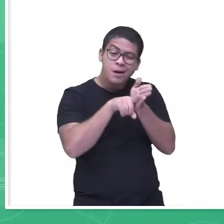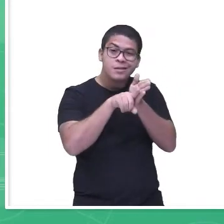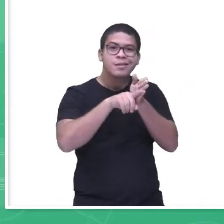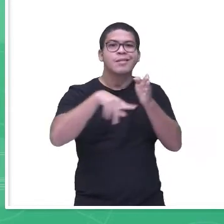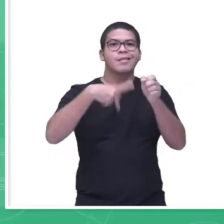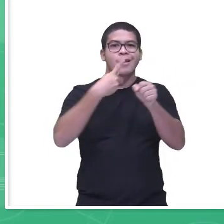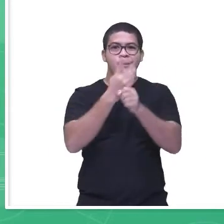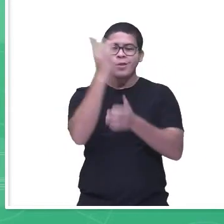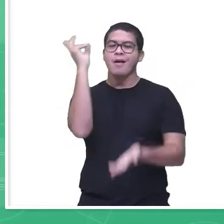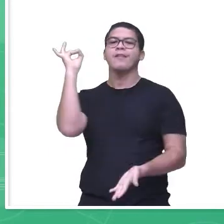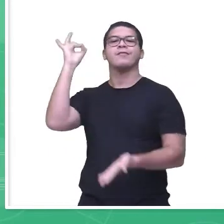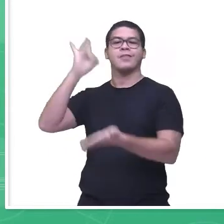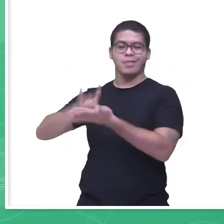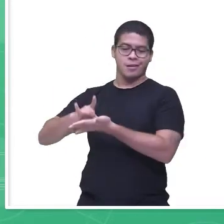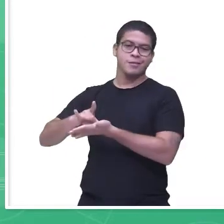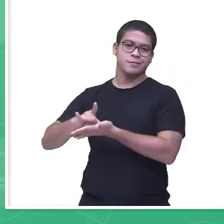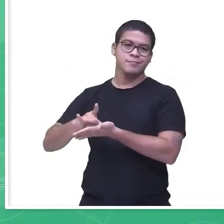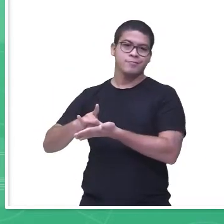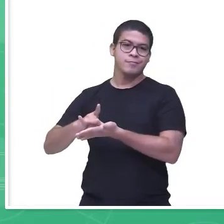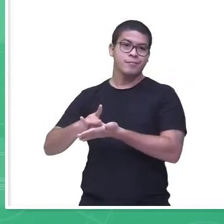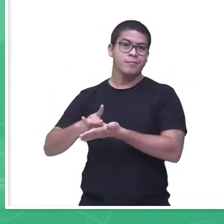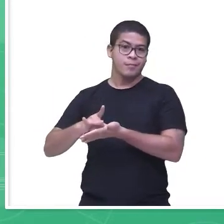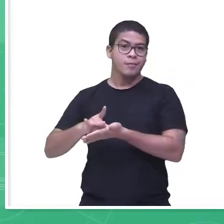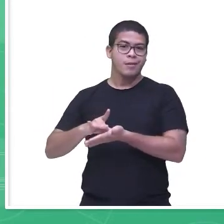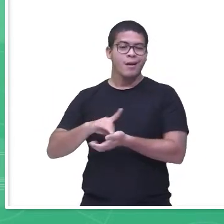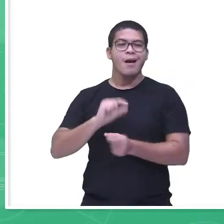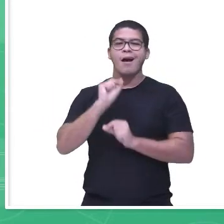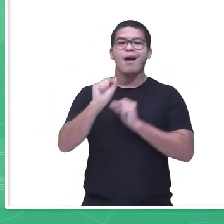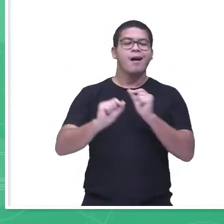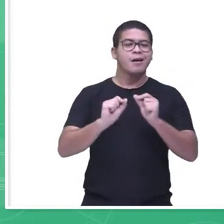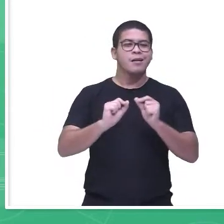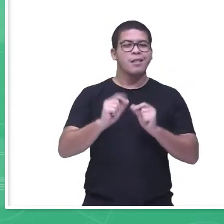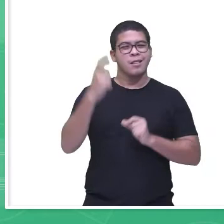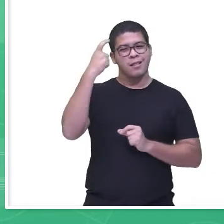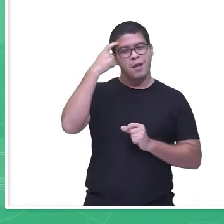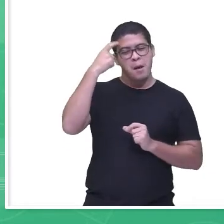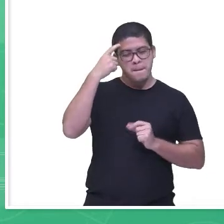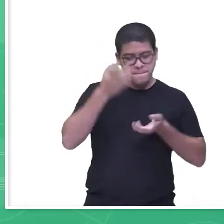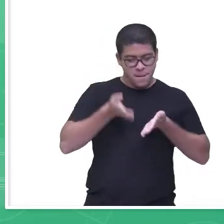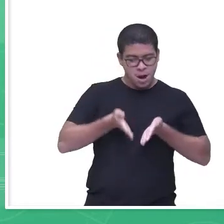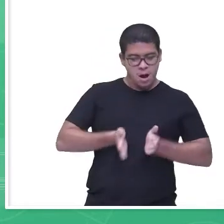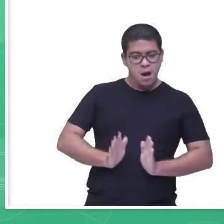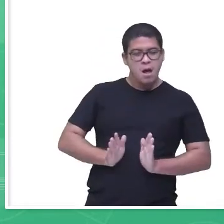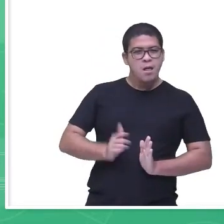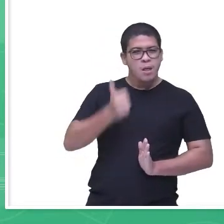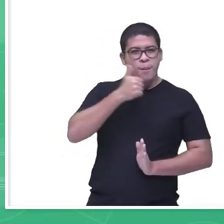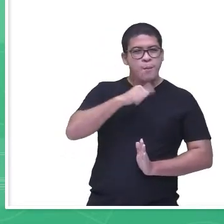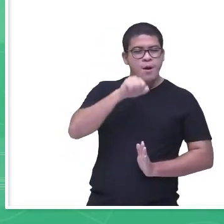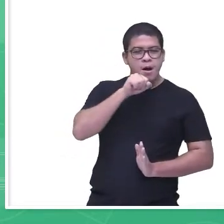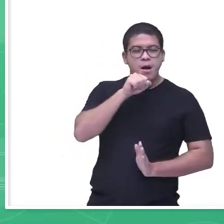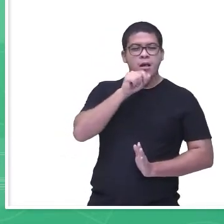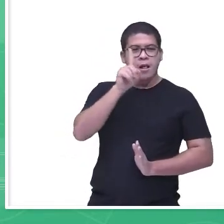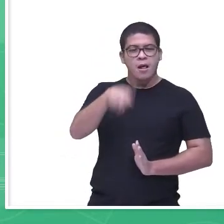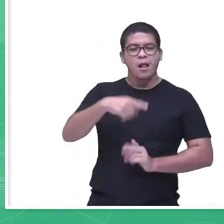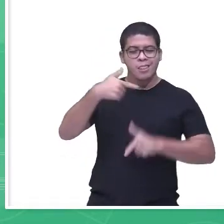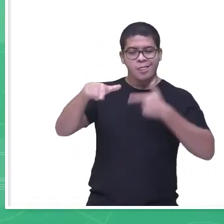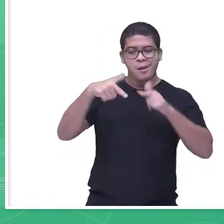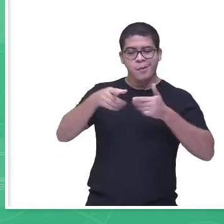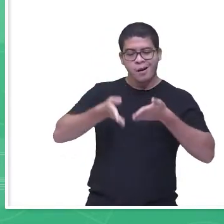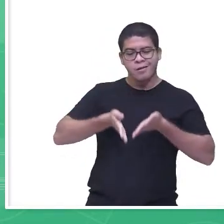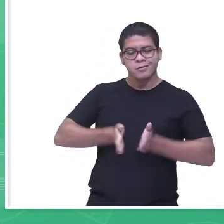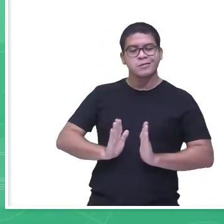A mãe de Sócrates era uma parteira. E Sócrates, quando pequeno, acompanhou a sua